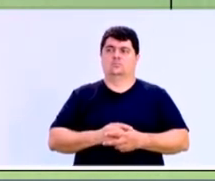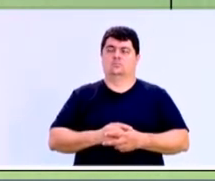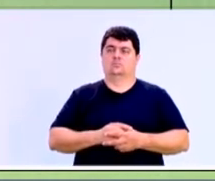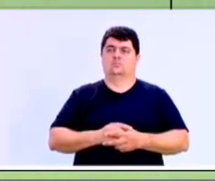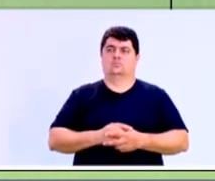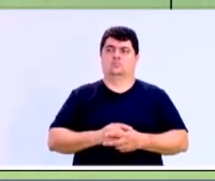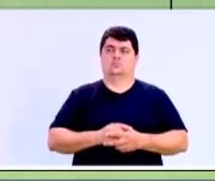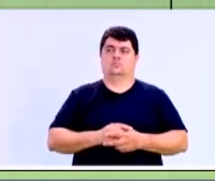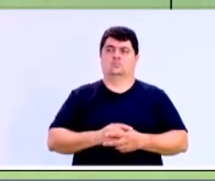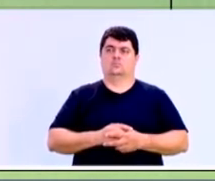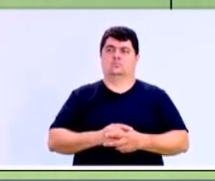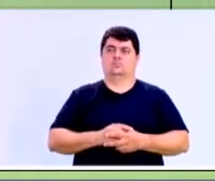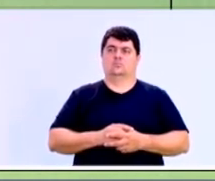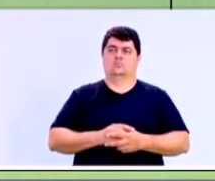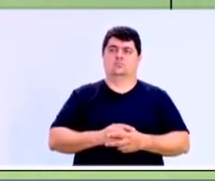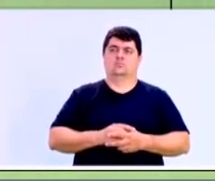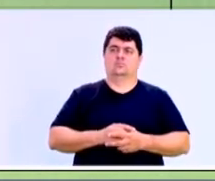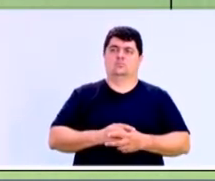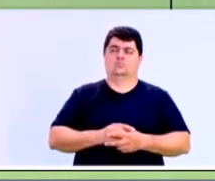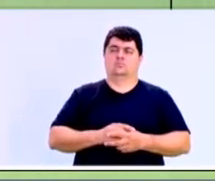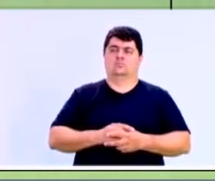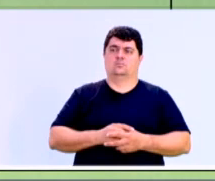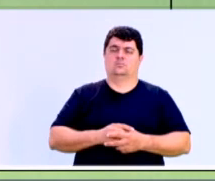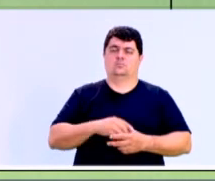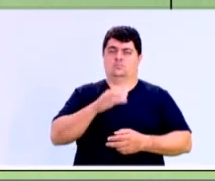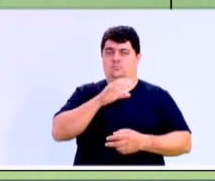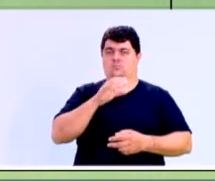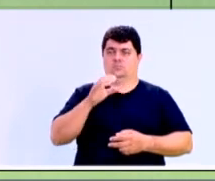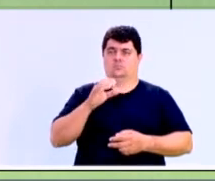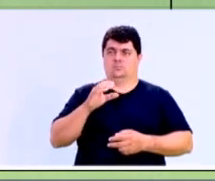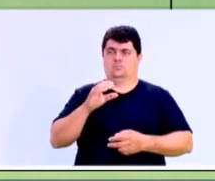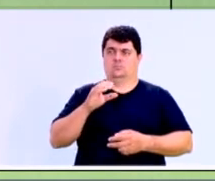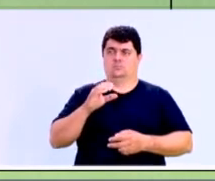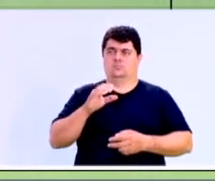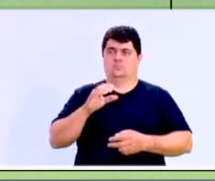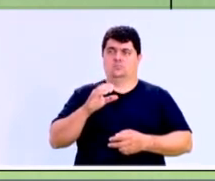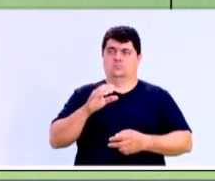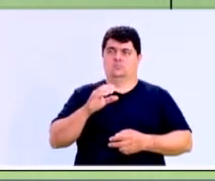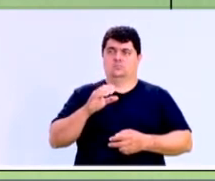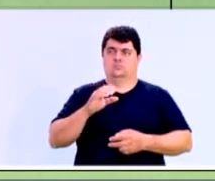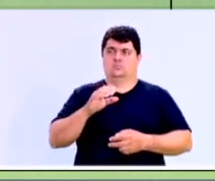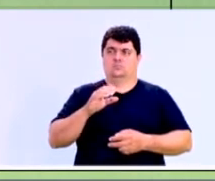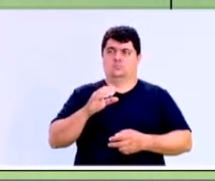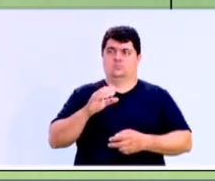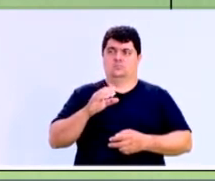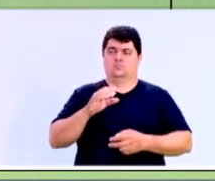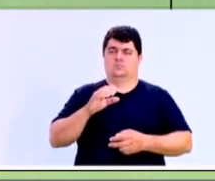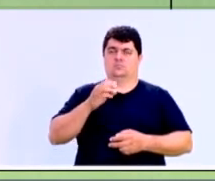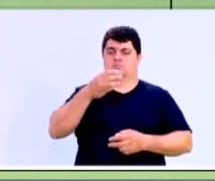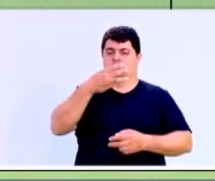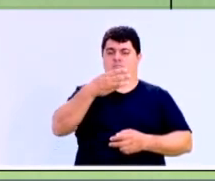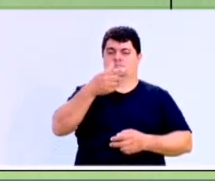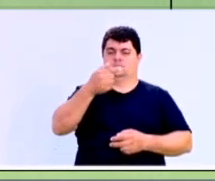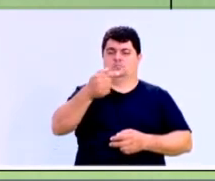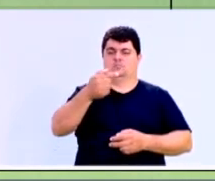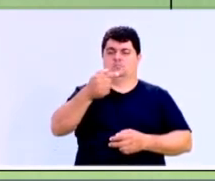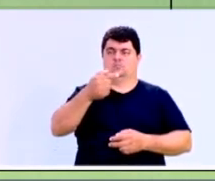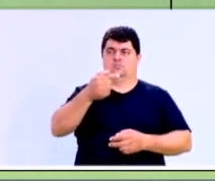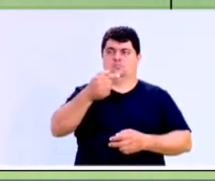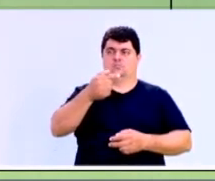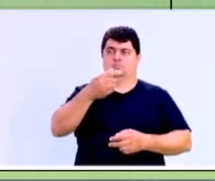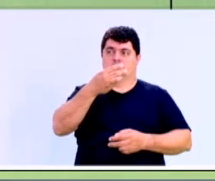24. Então vai ser qual o meu ciclo de caixa? Ciclo de caixa É igual a 37